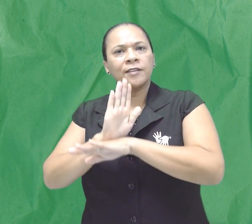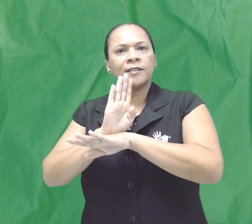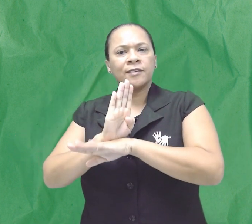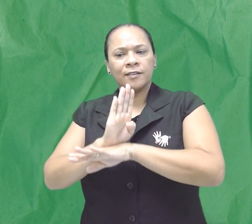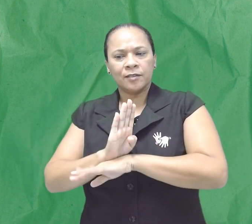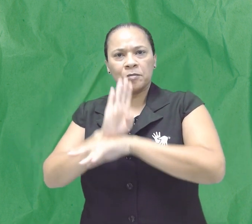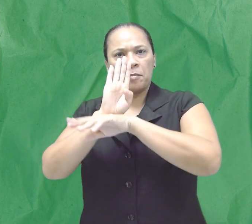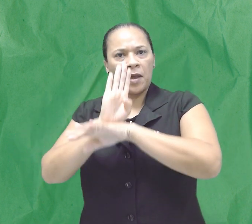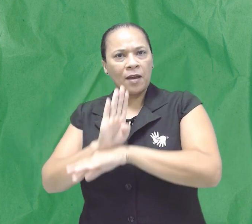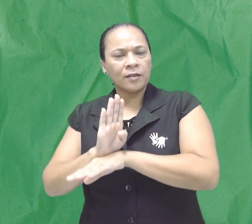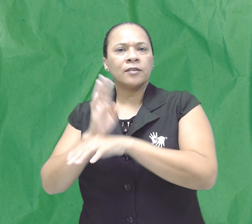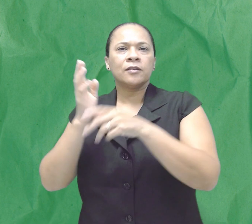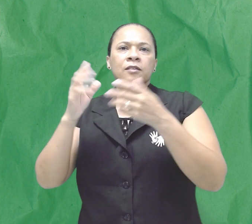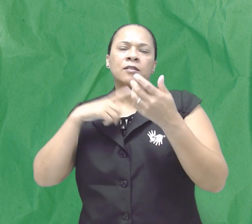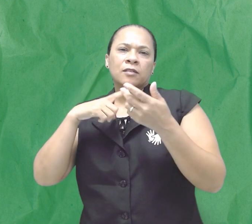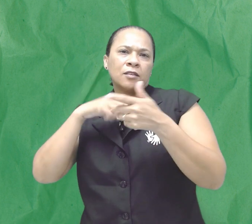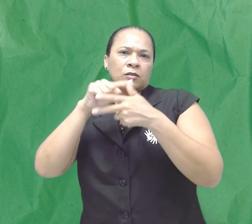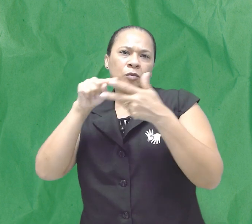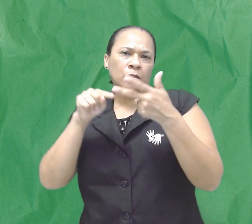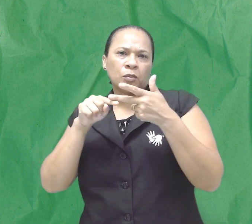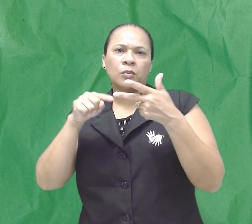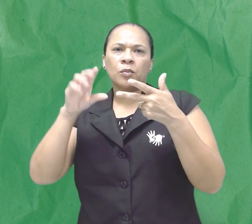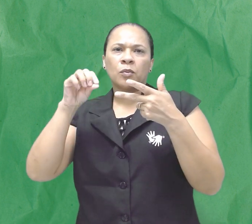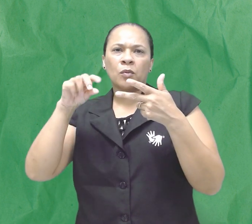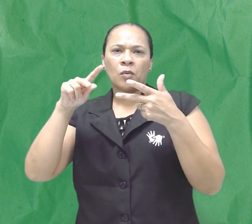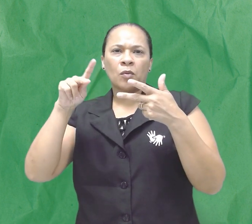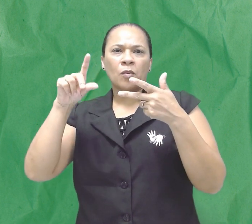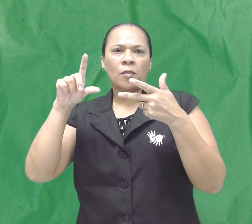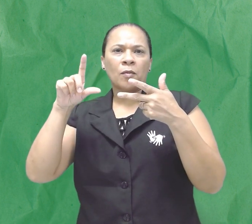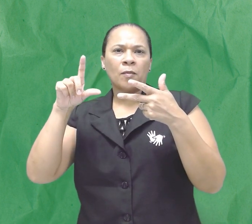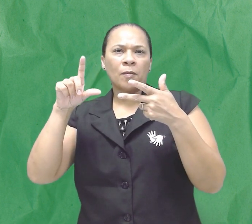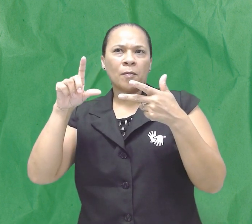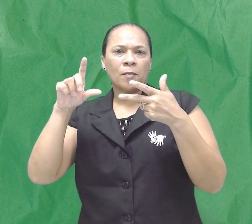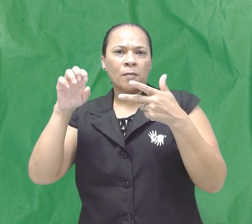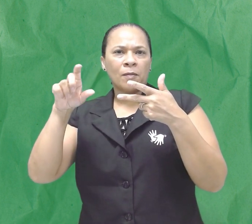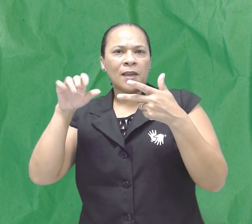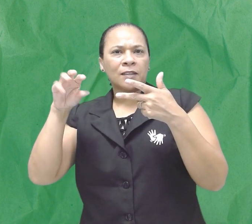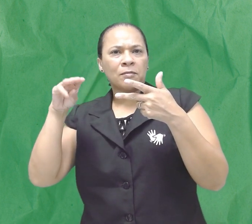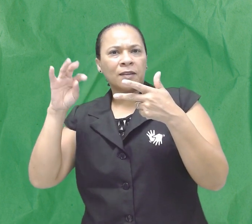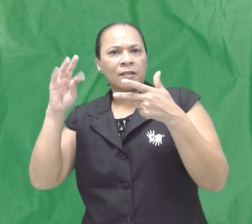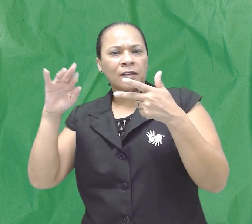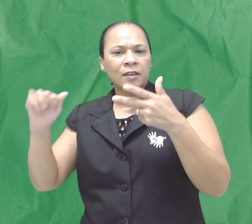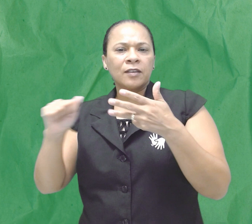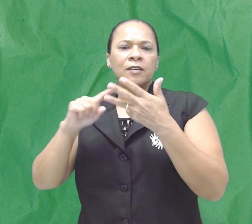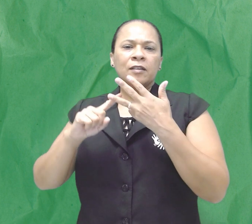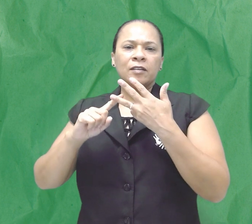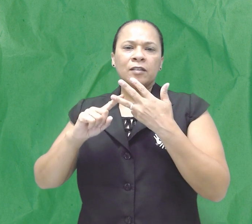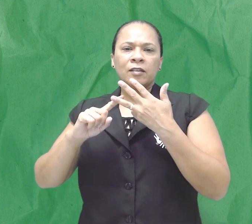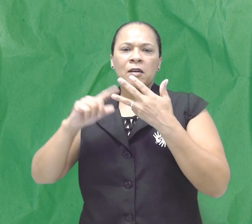de complexometria, de precipitação, de oxirredução, entre outras, tá? E, de modo